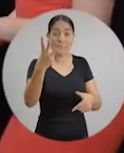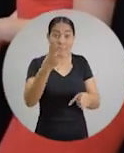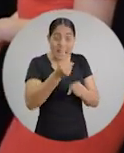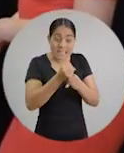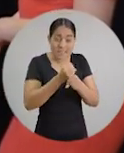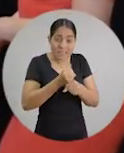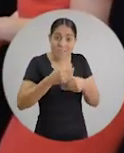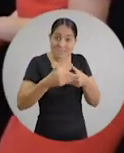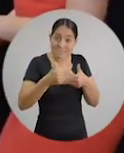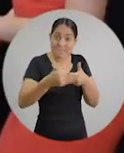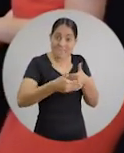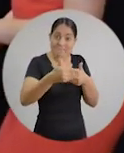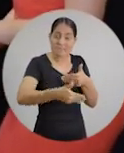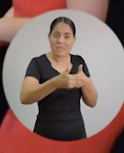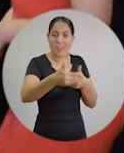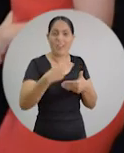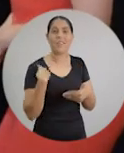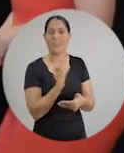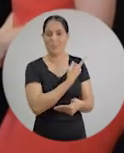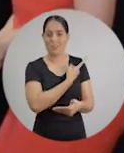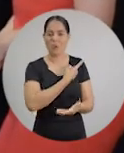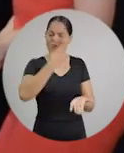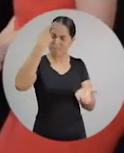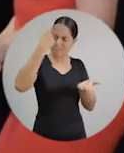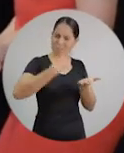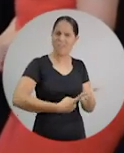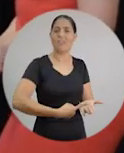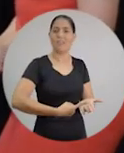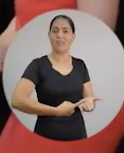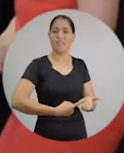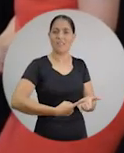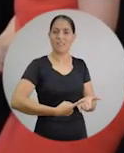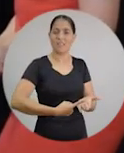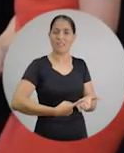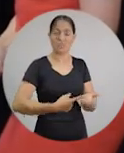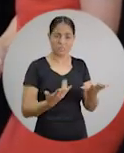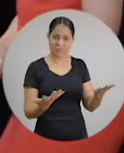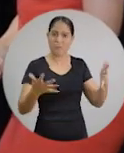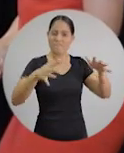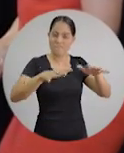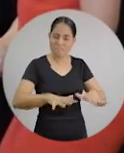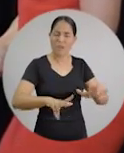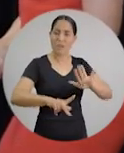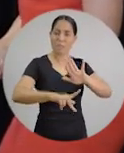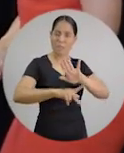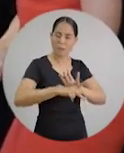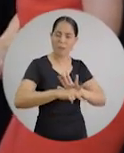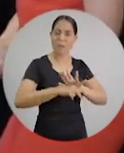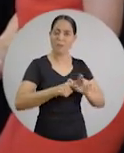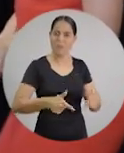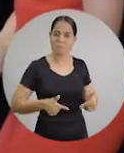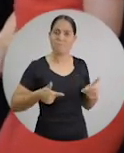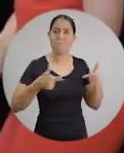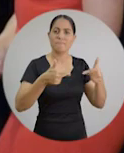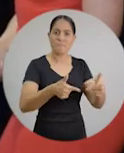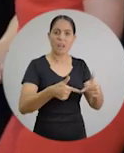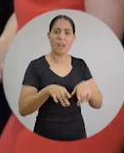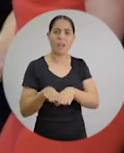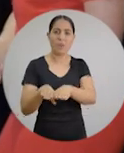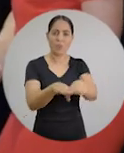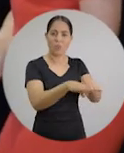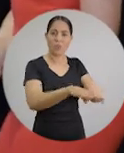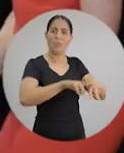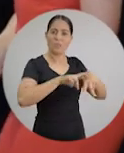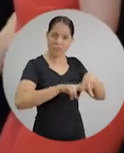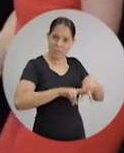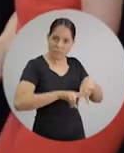3 anos e a gente tem um compromisso tanto de implementar ações no sentido de contribuir para a igualdade